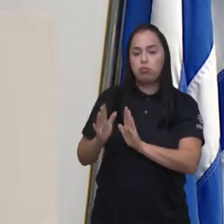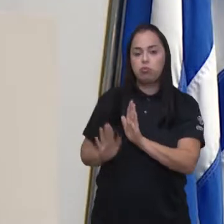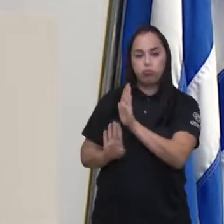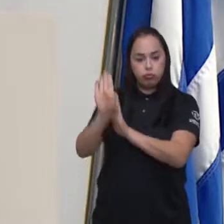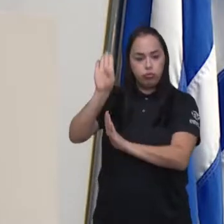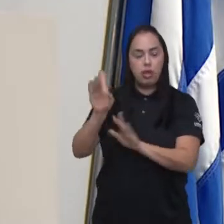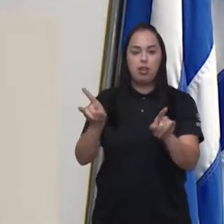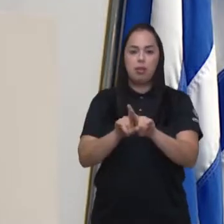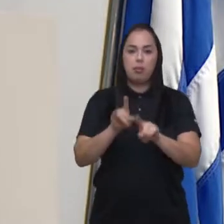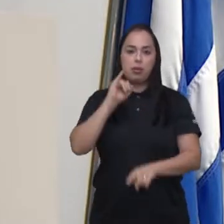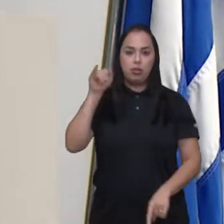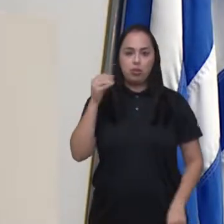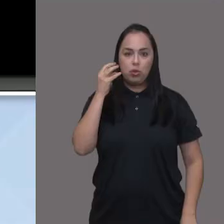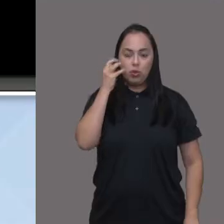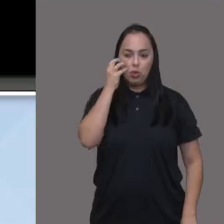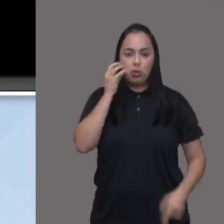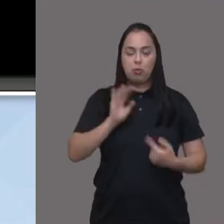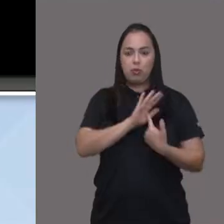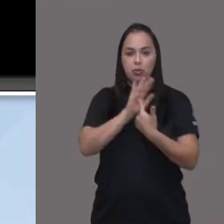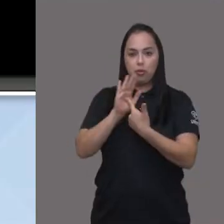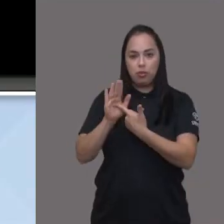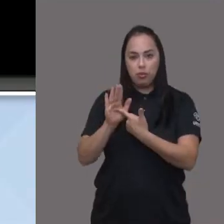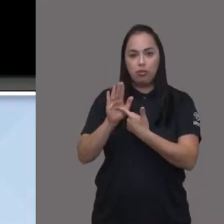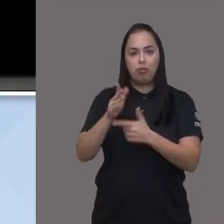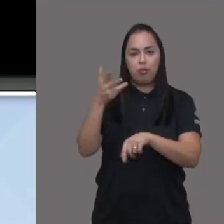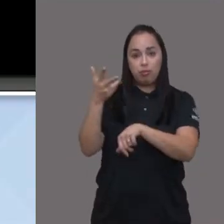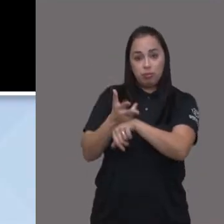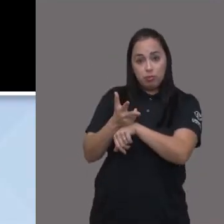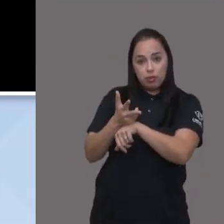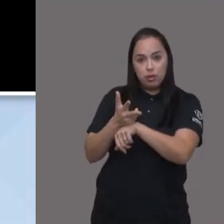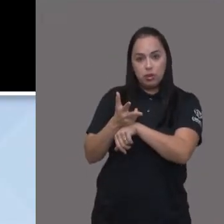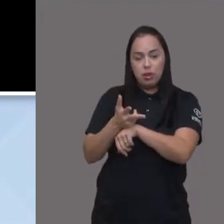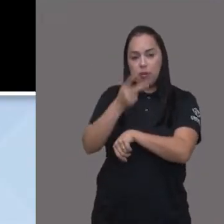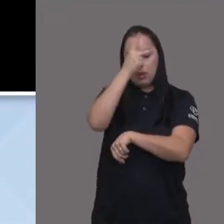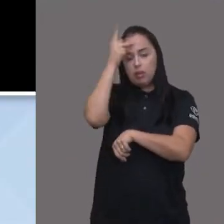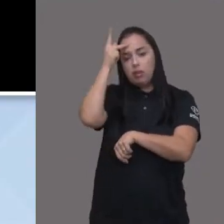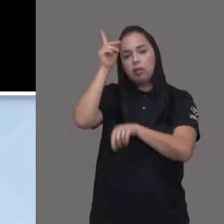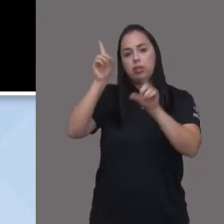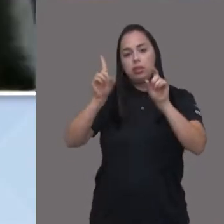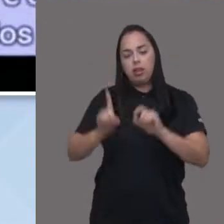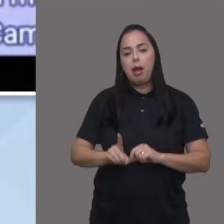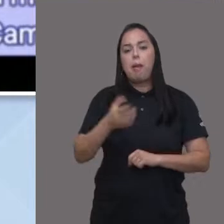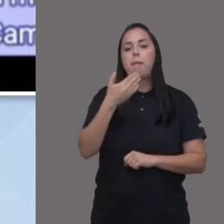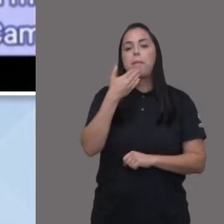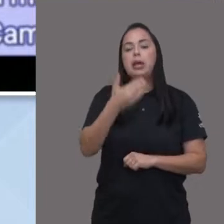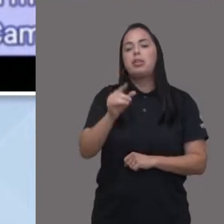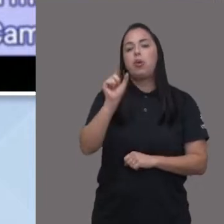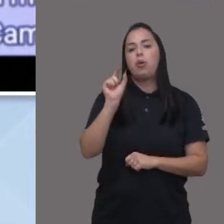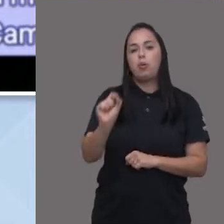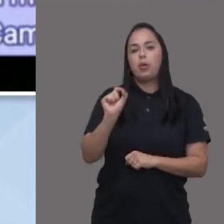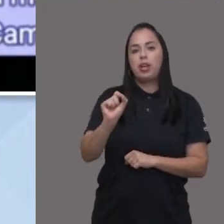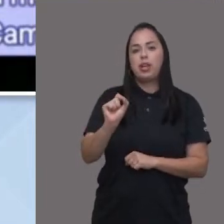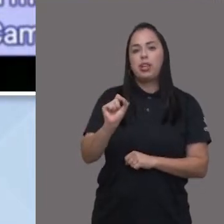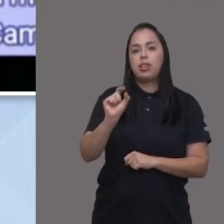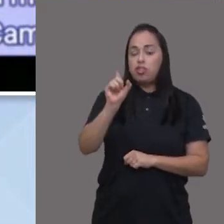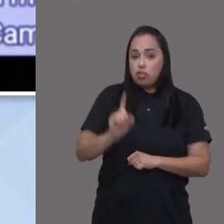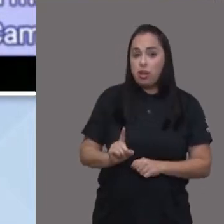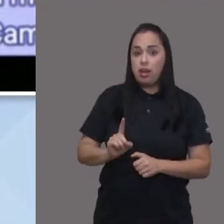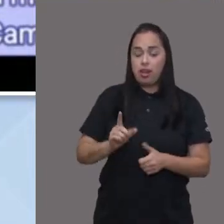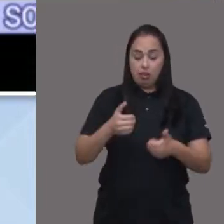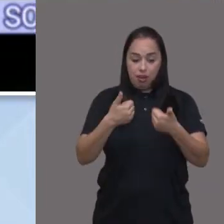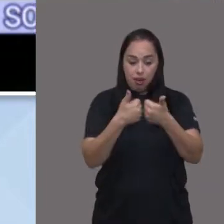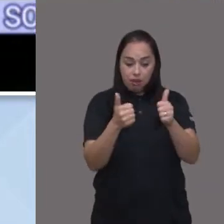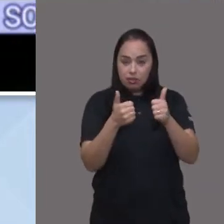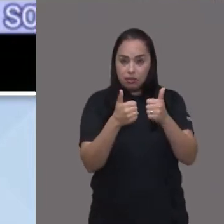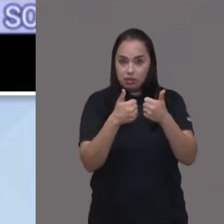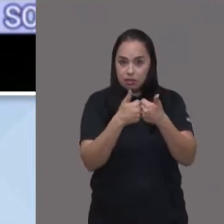inflação a vereadora Juliana Fraga apresenta um vídeo de pessoas com deficiência e pediam melhores condições e direito ao